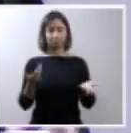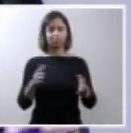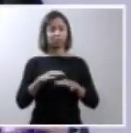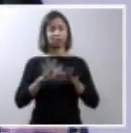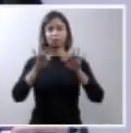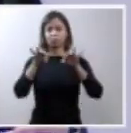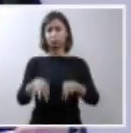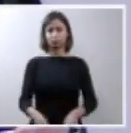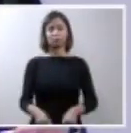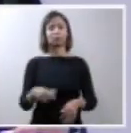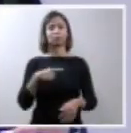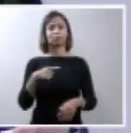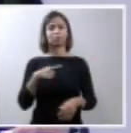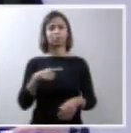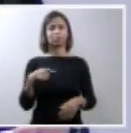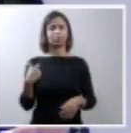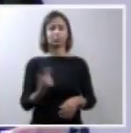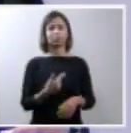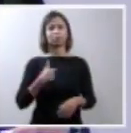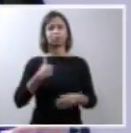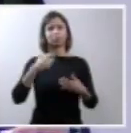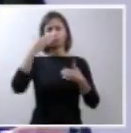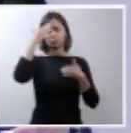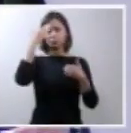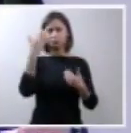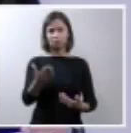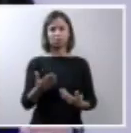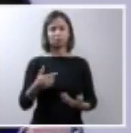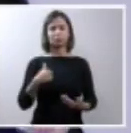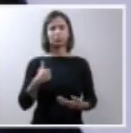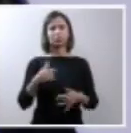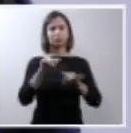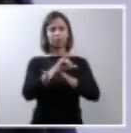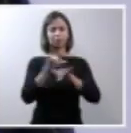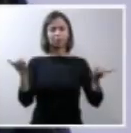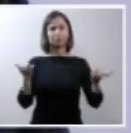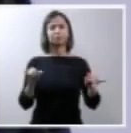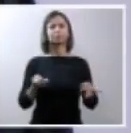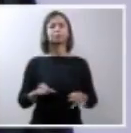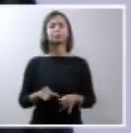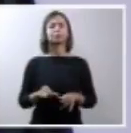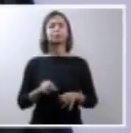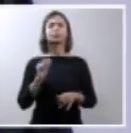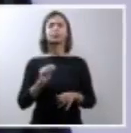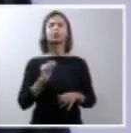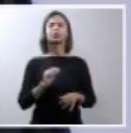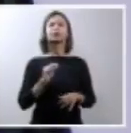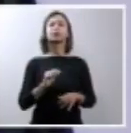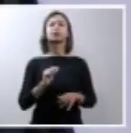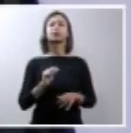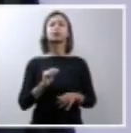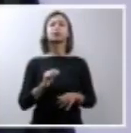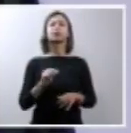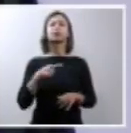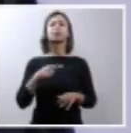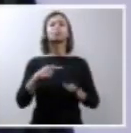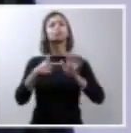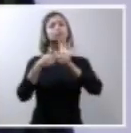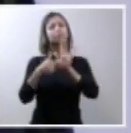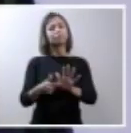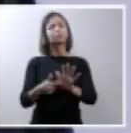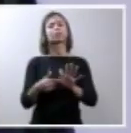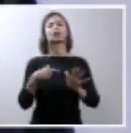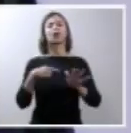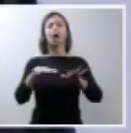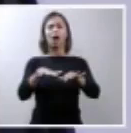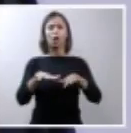declaro encerrada a sessão e os meus agradecimentos e informo que o que exposto Na